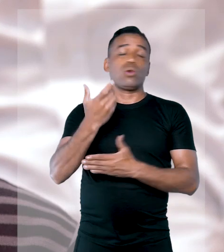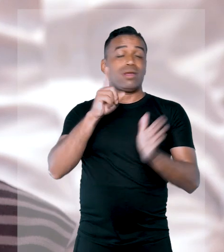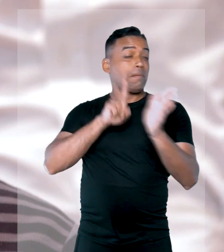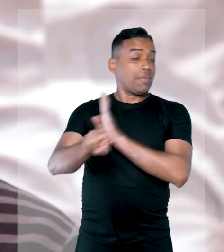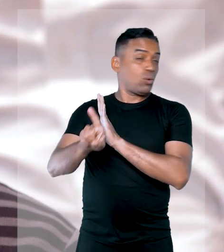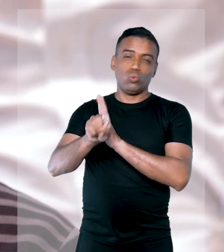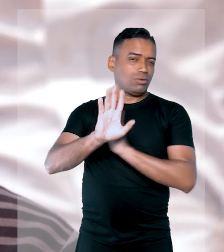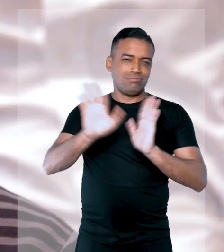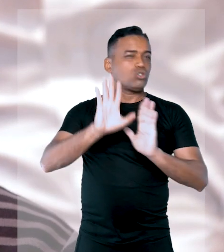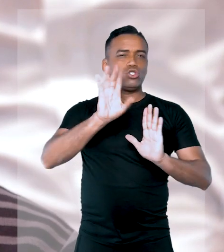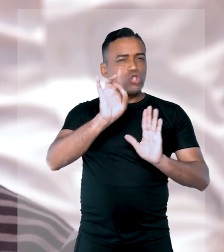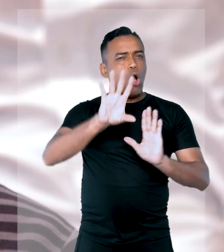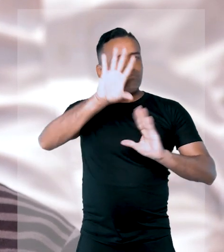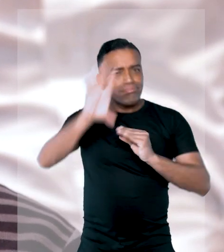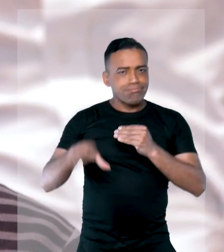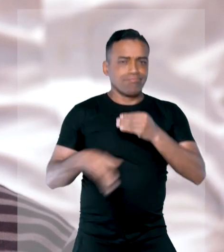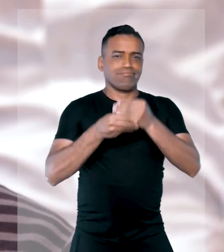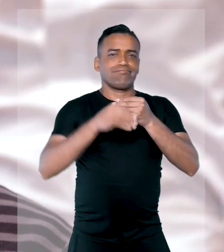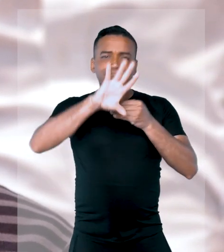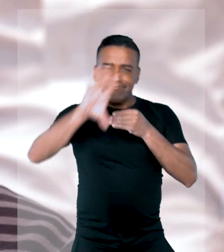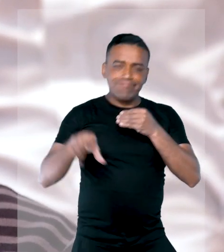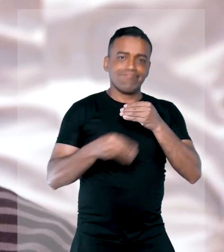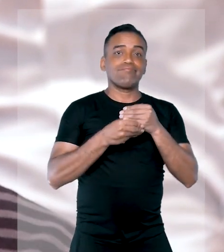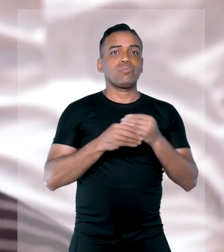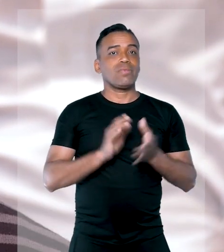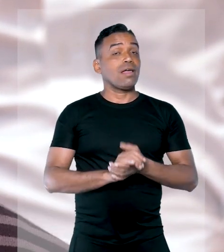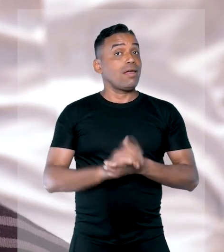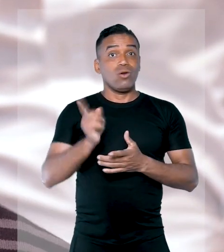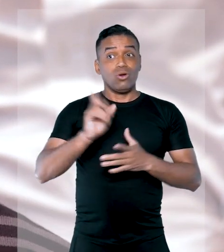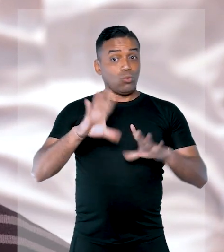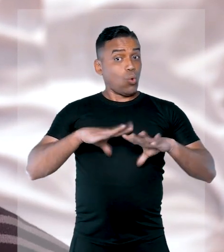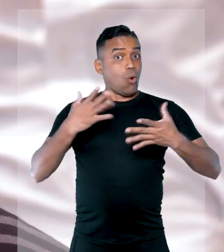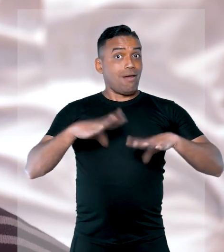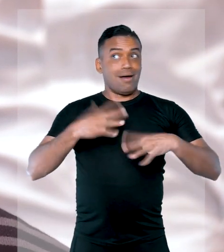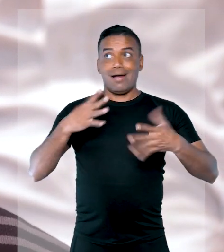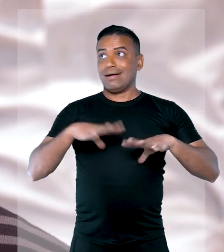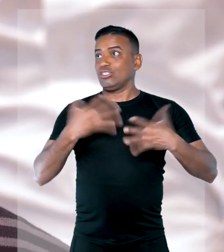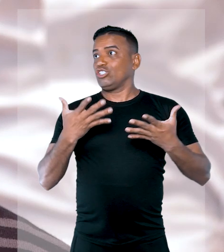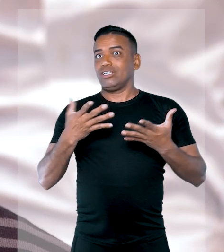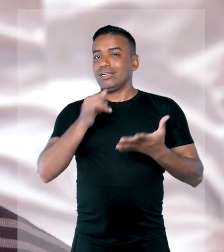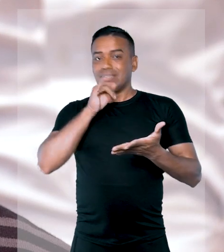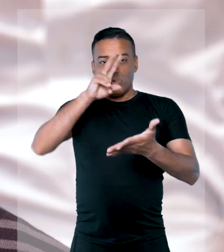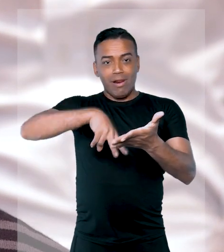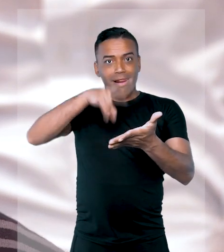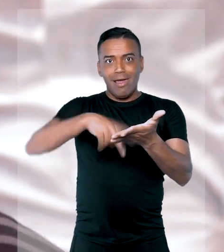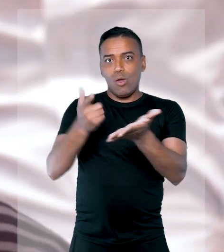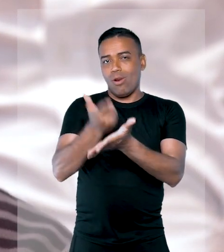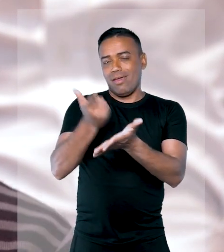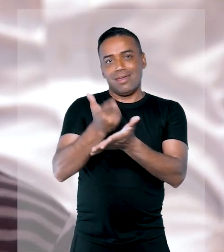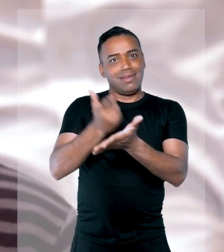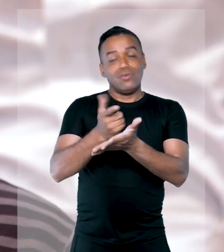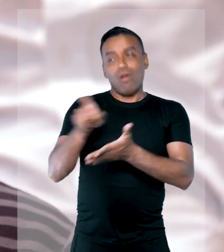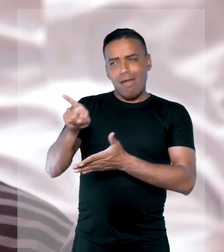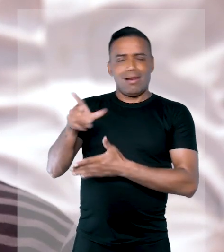pergunta, na verdade, queria falar uma coisa. É que eu não tive coragem de ler o livro. Eu acho que a